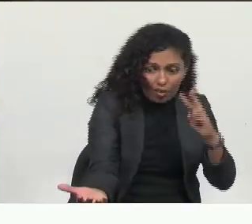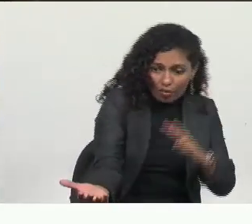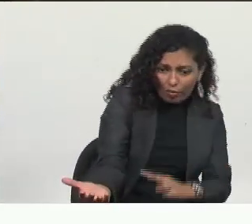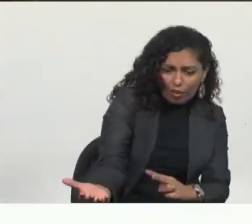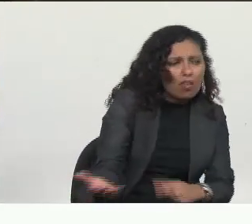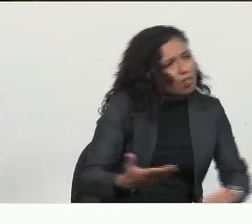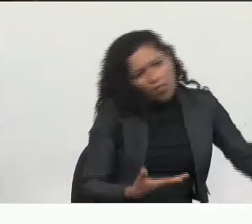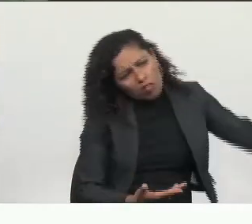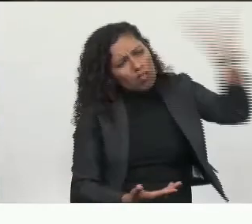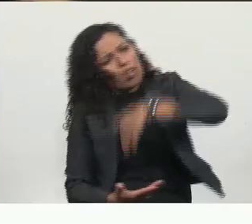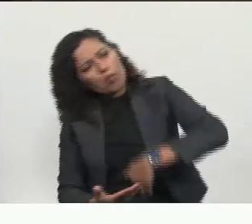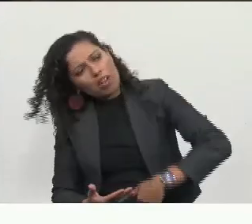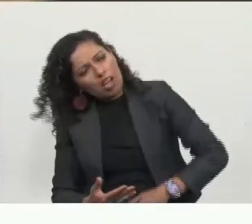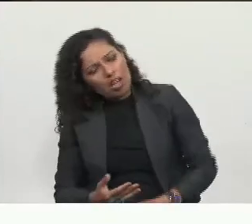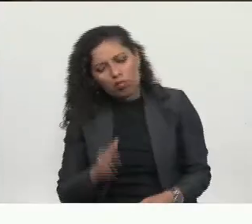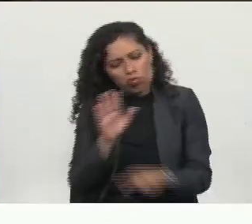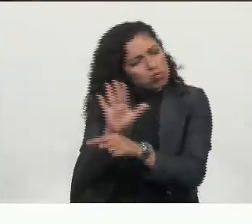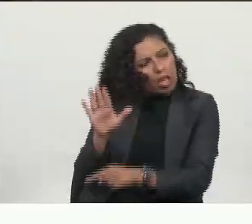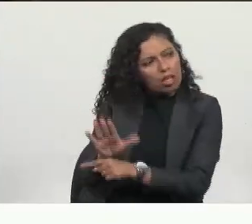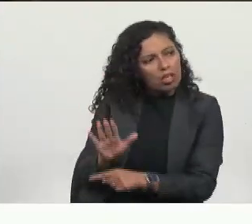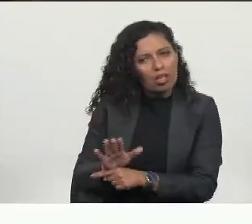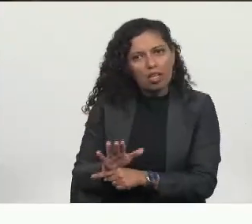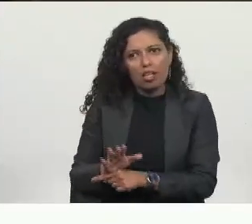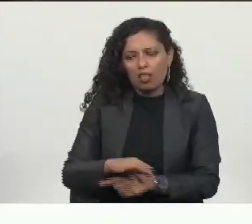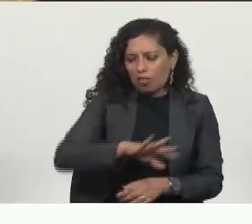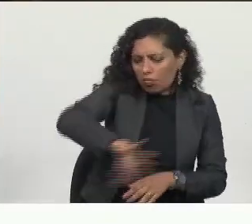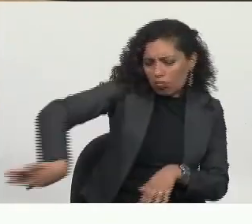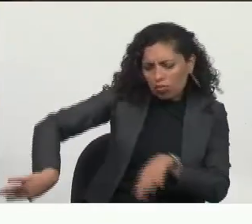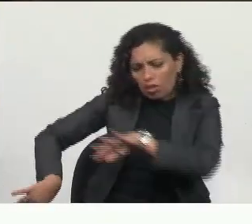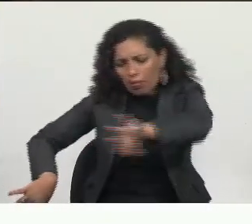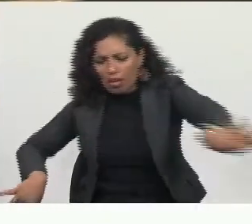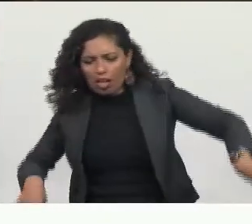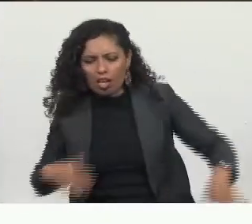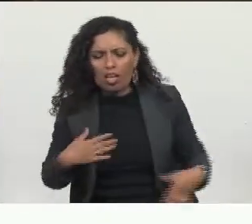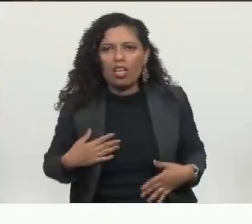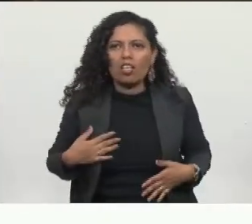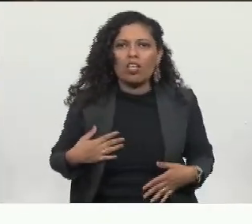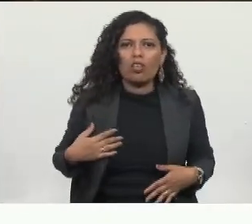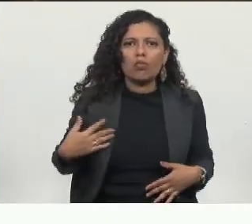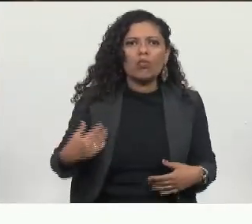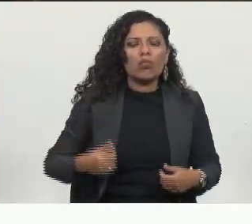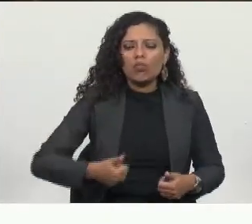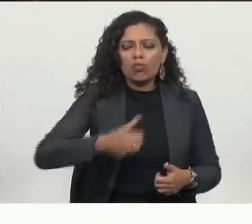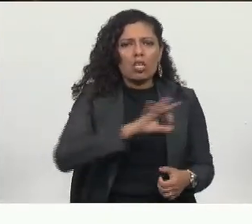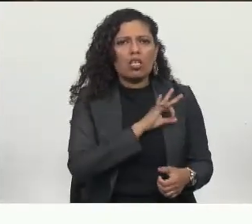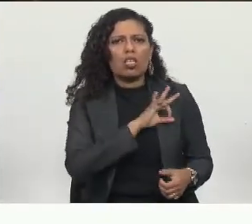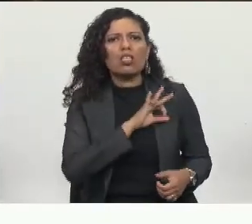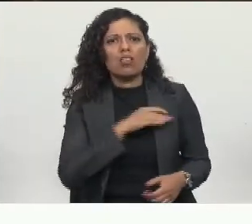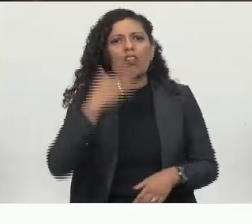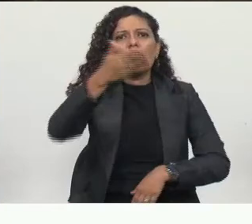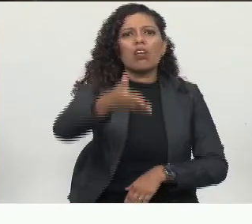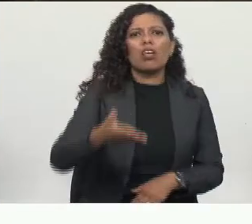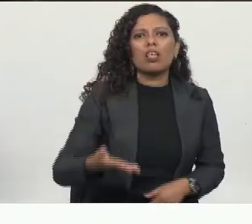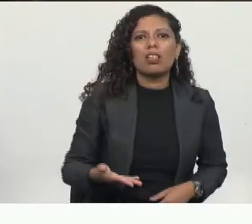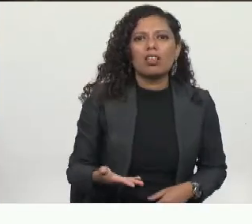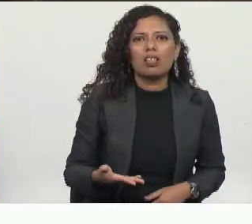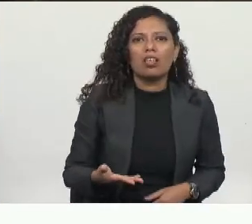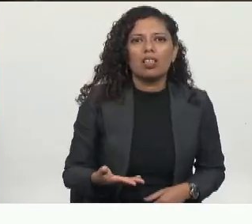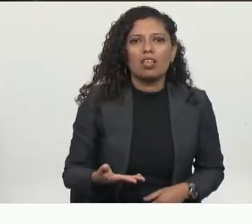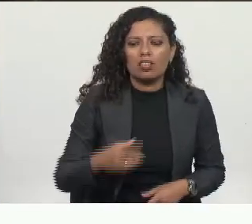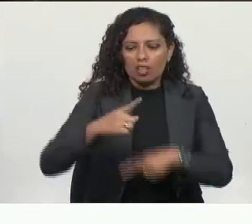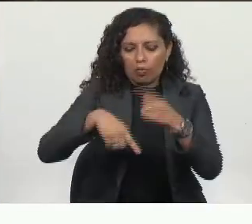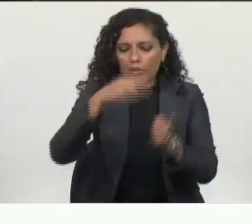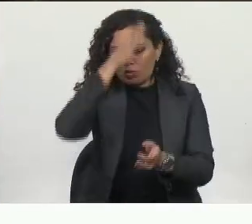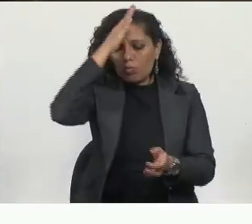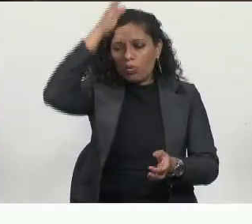rua, imagina lá, eu mais 2 ali mandando os carros para um lado e para o outro, até chegar os bombeiros. Então isso é o nosso trabalho. O trabalho do